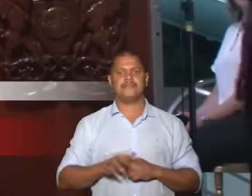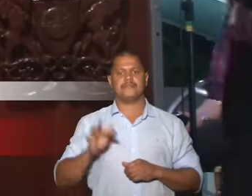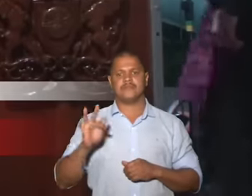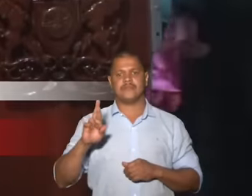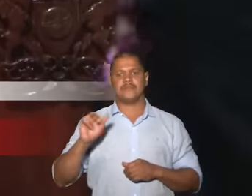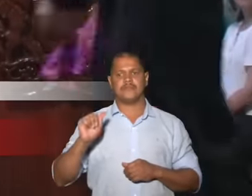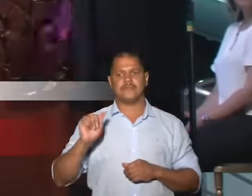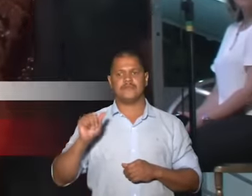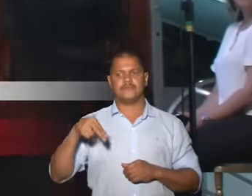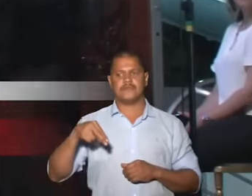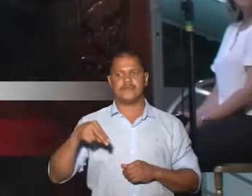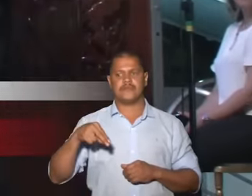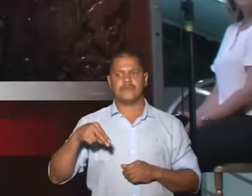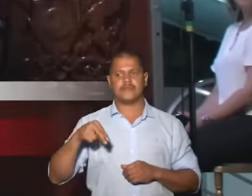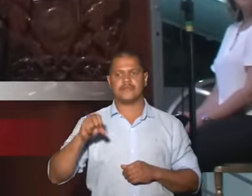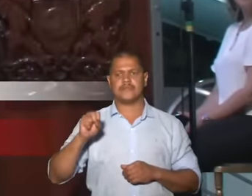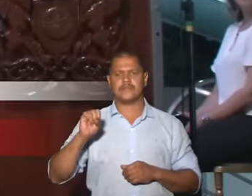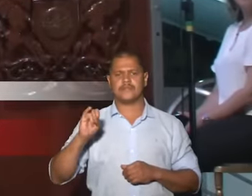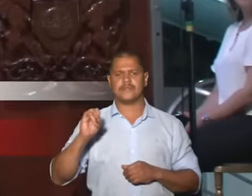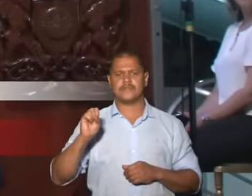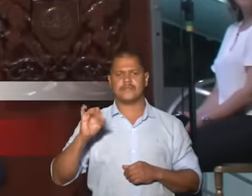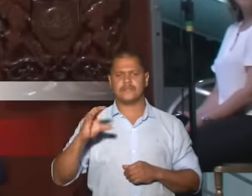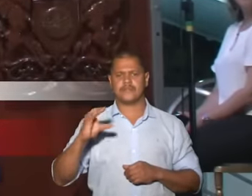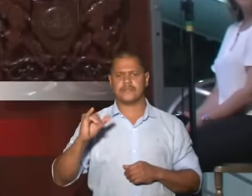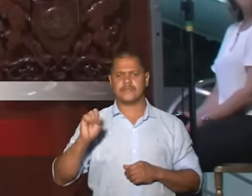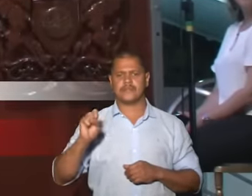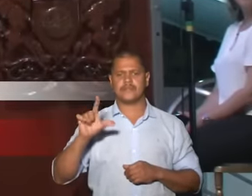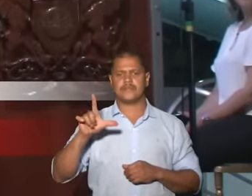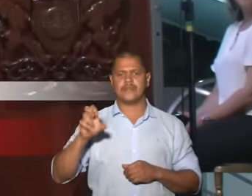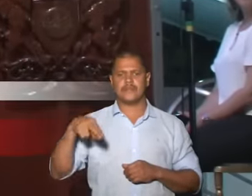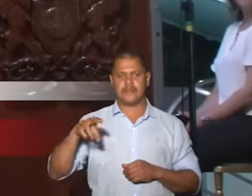Francislene Maria de Paula.